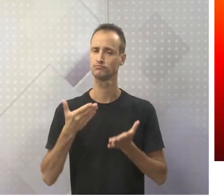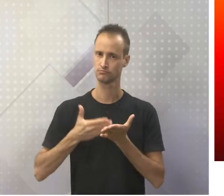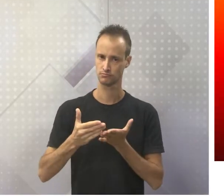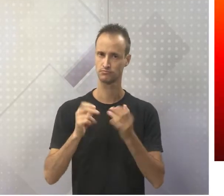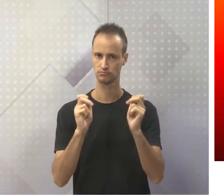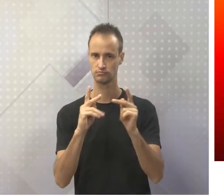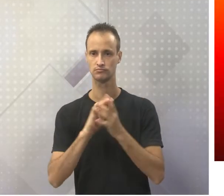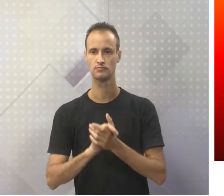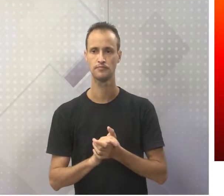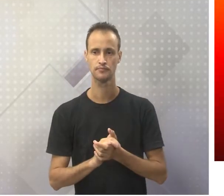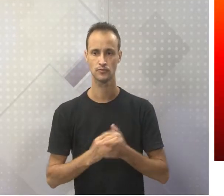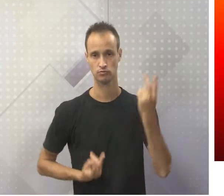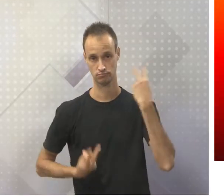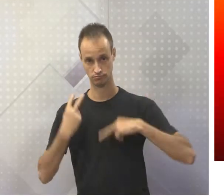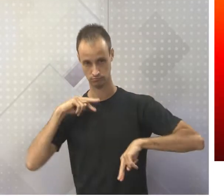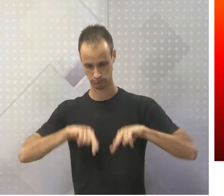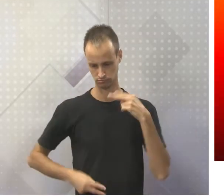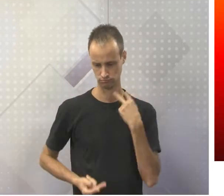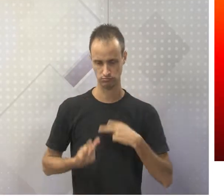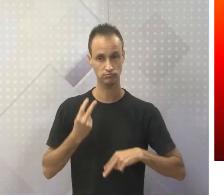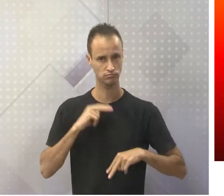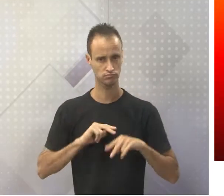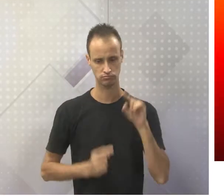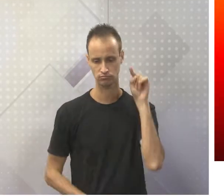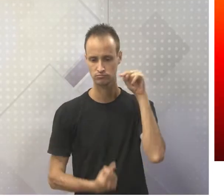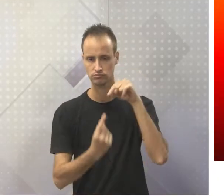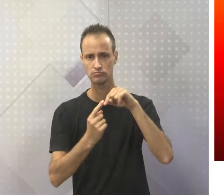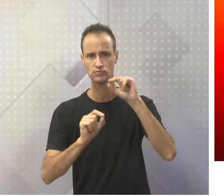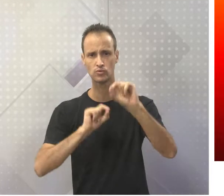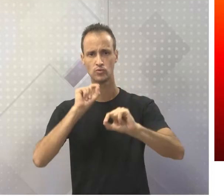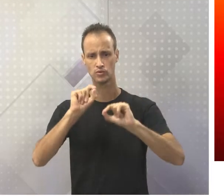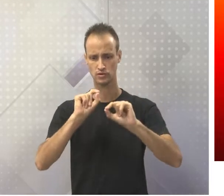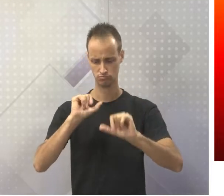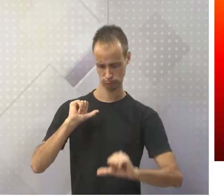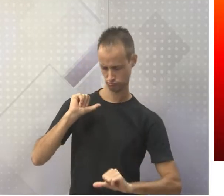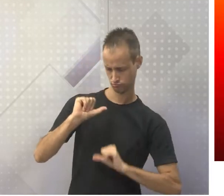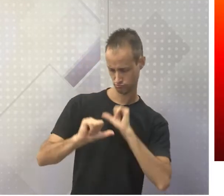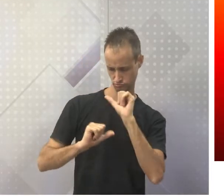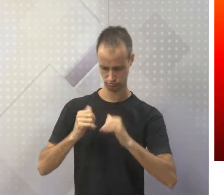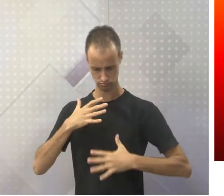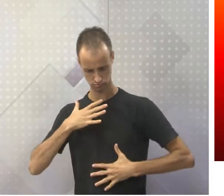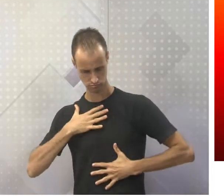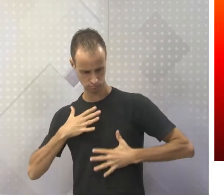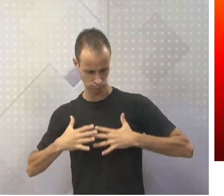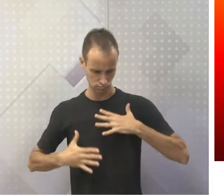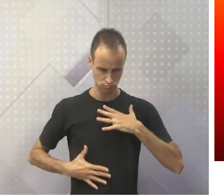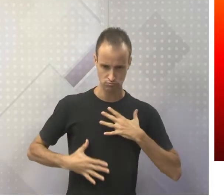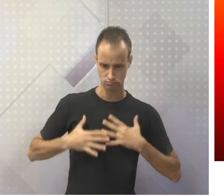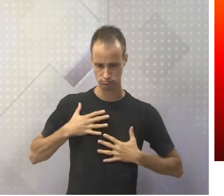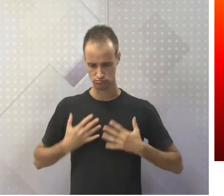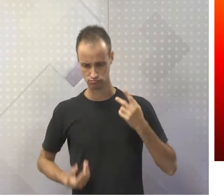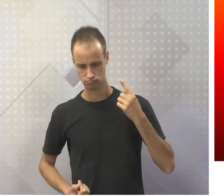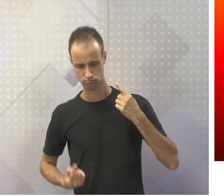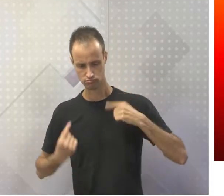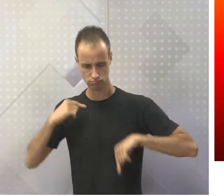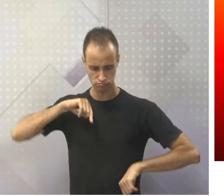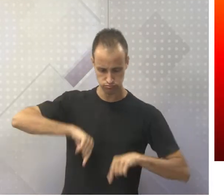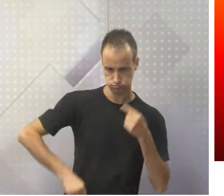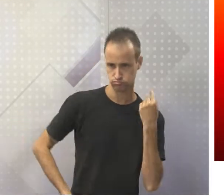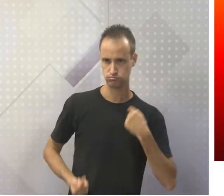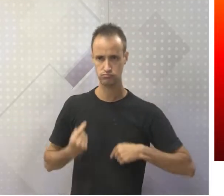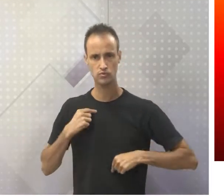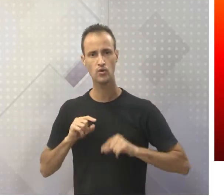Continuando. Os hormônios são secreções capazes de alterar o funcionamento do organismo para que este